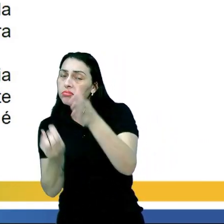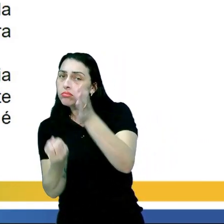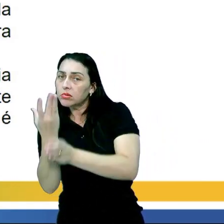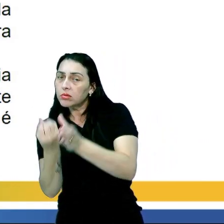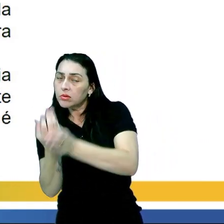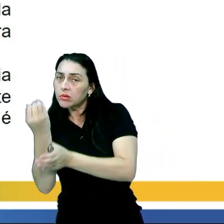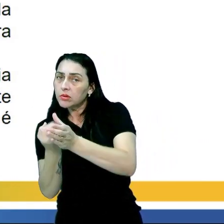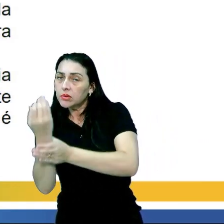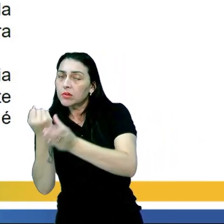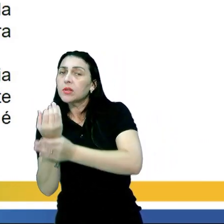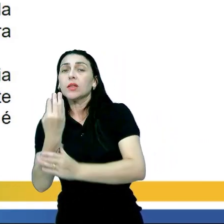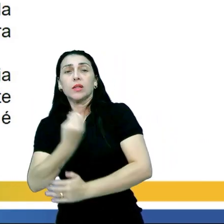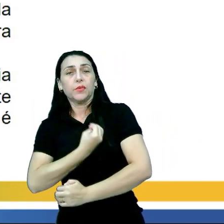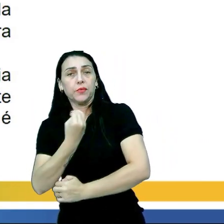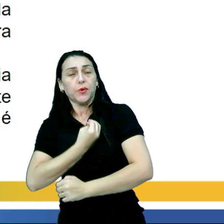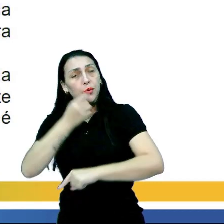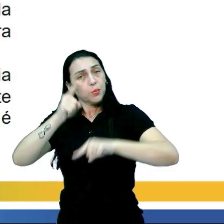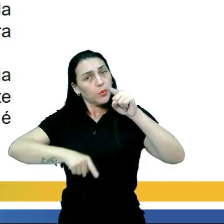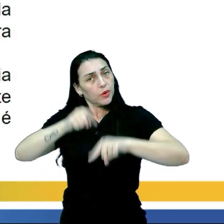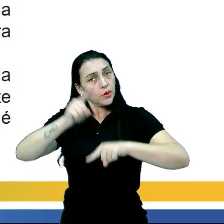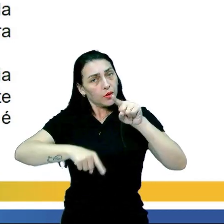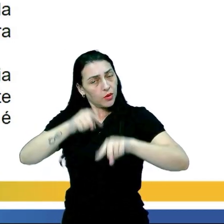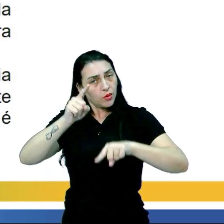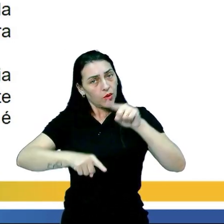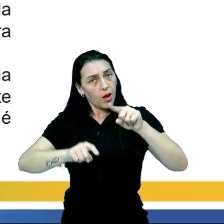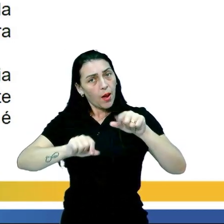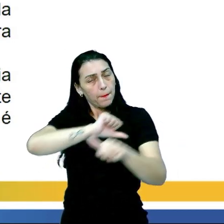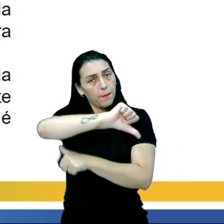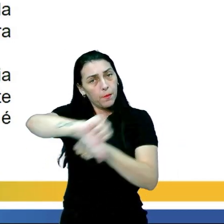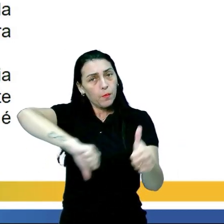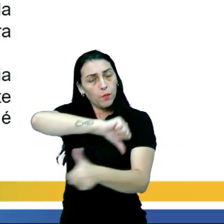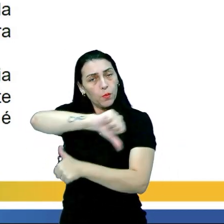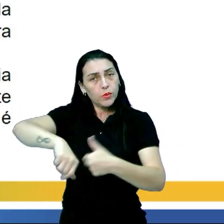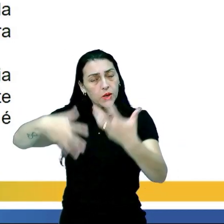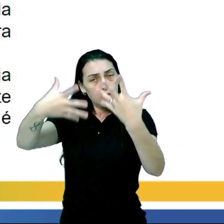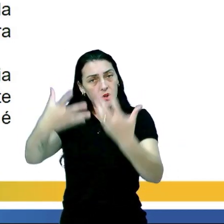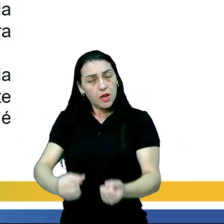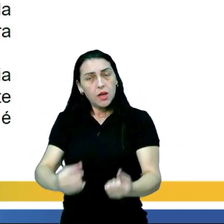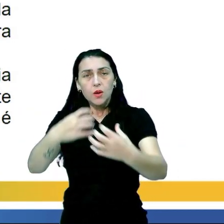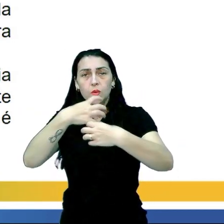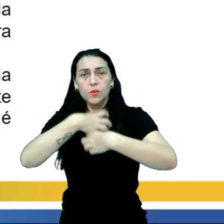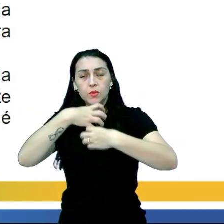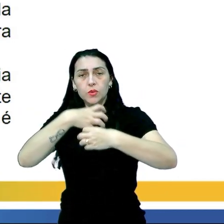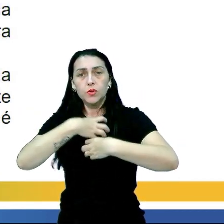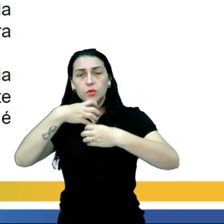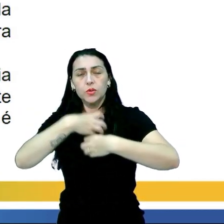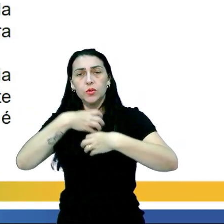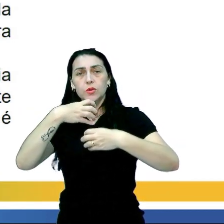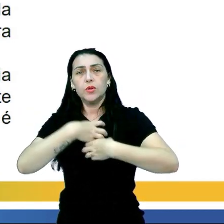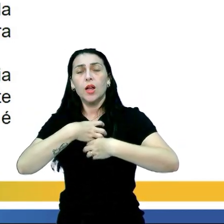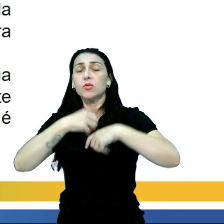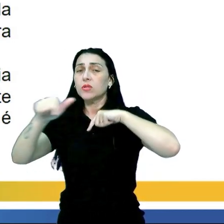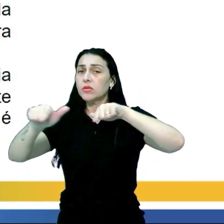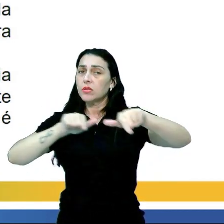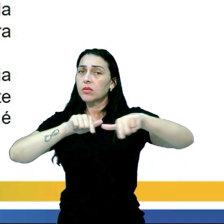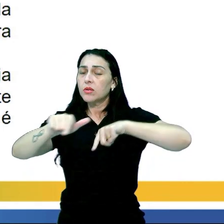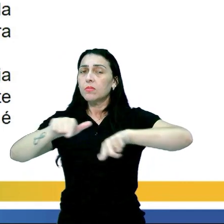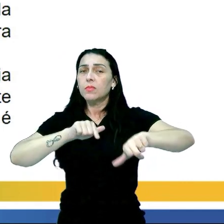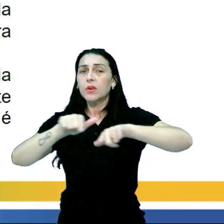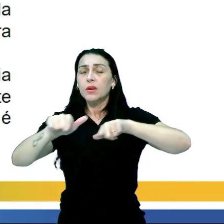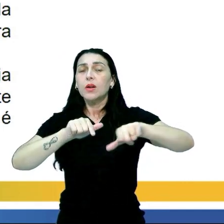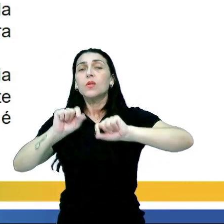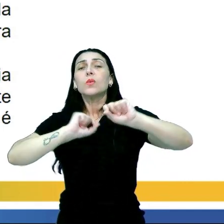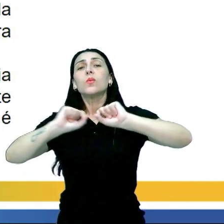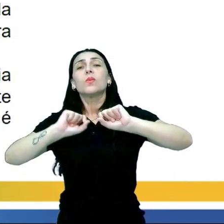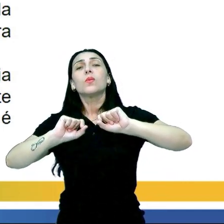a produção da vida material passa a ser concebida como uma forma de autoatividade,